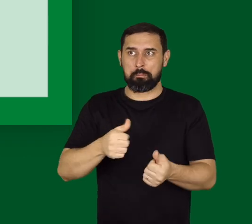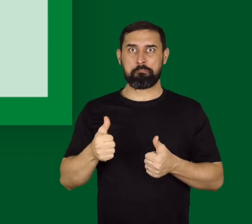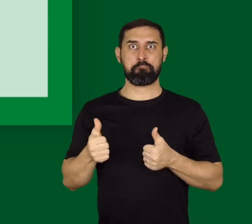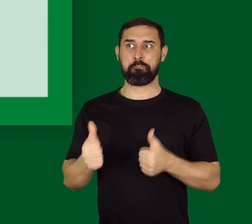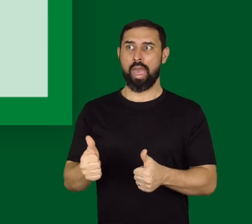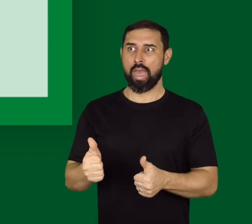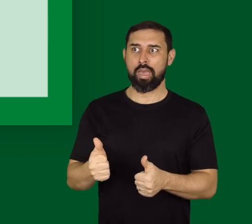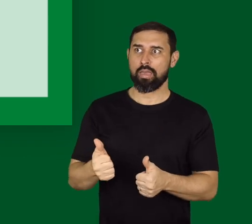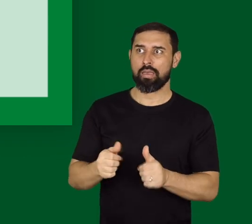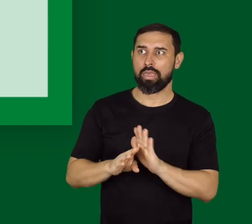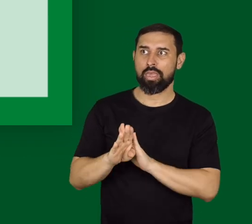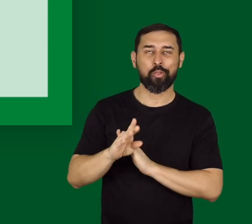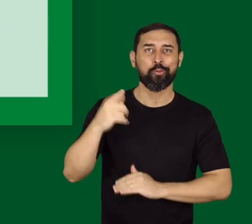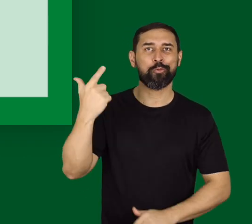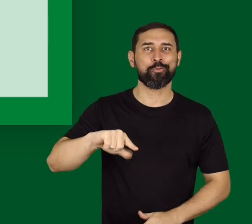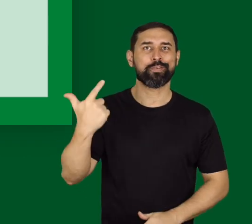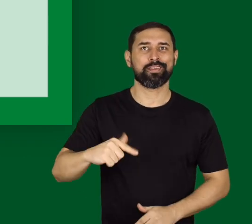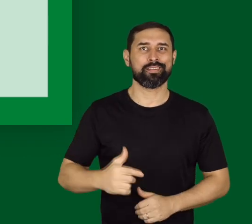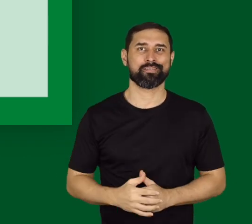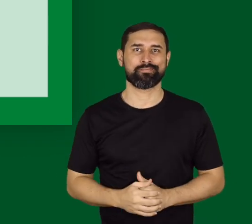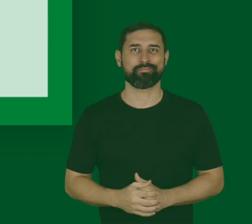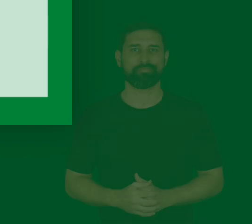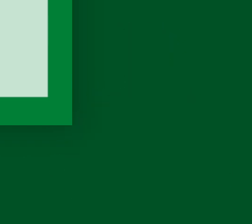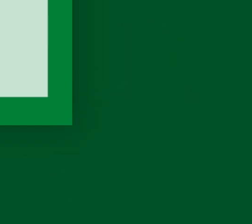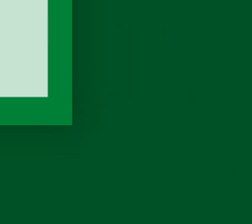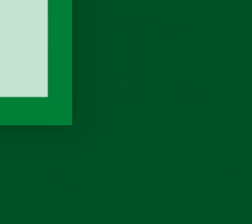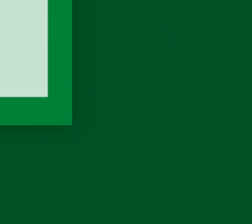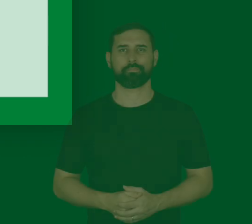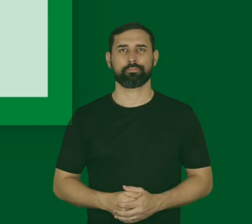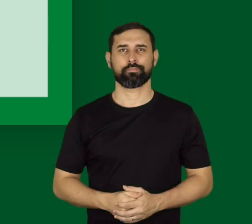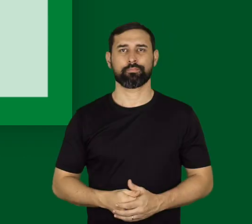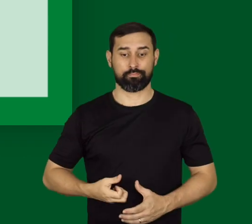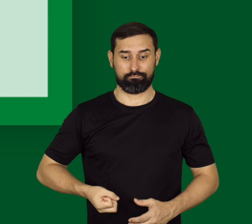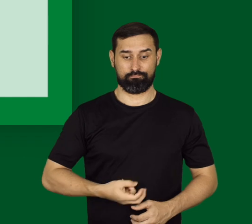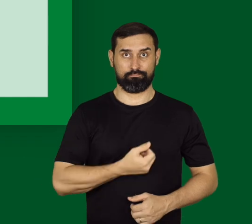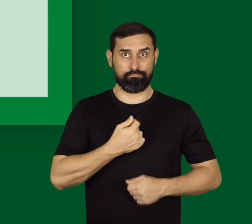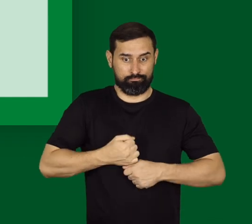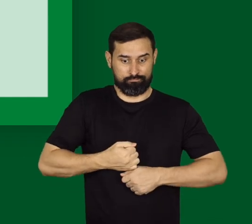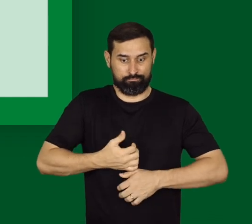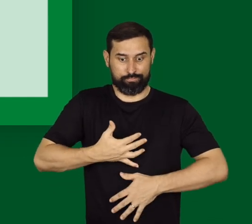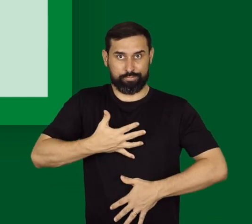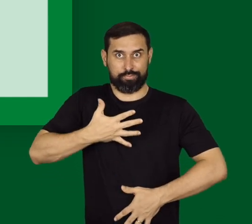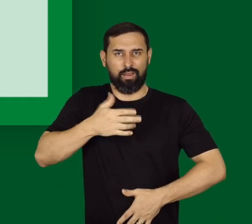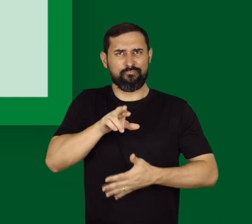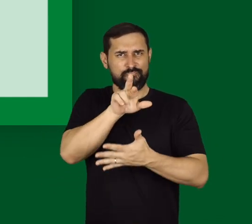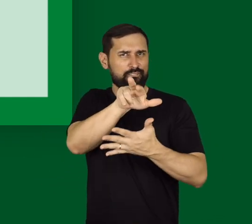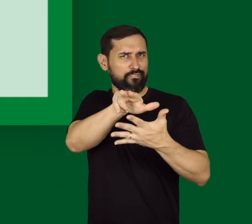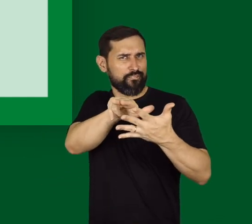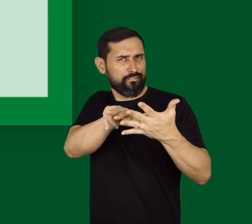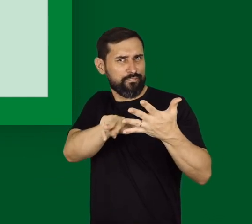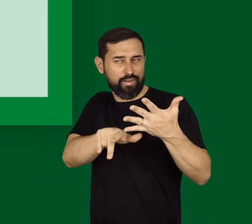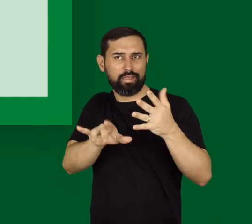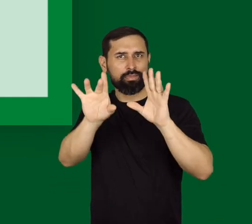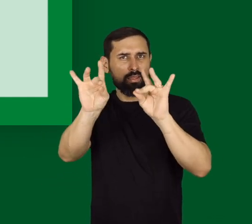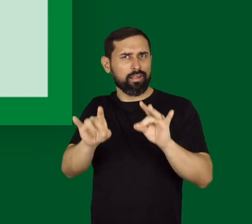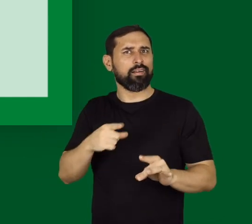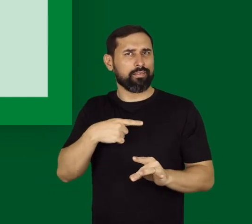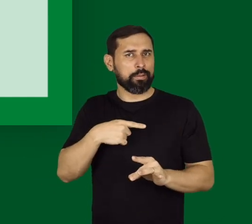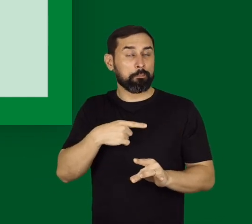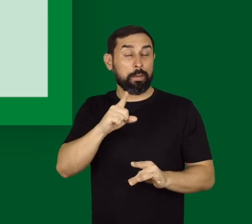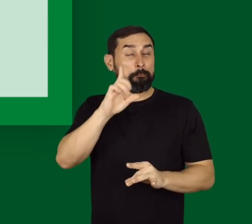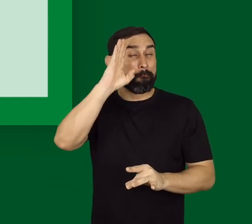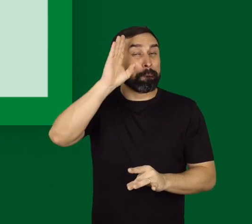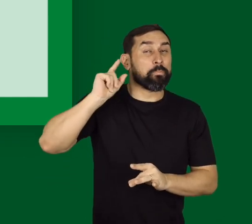é caracterizado como você faz o volume e ele não responde. Se você for falar da síndrome da resposta inflamatória sistêmica, são